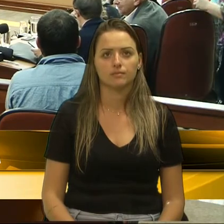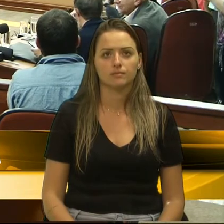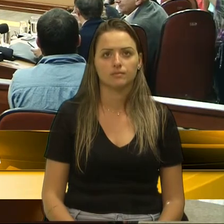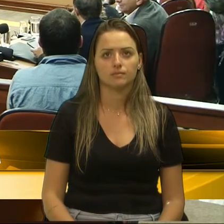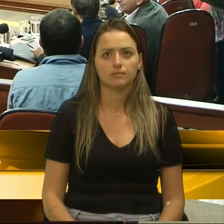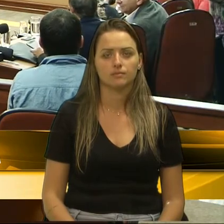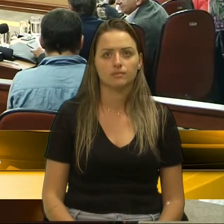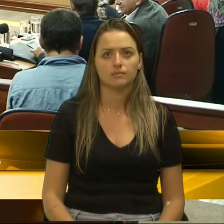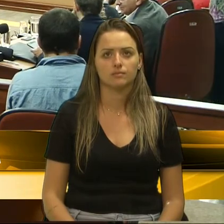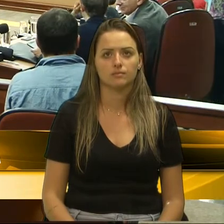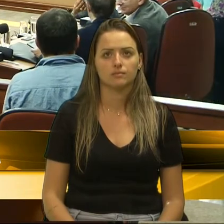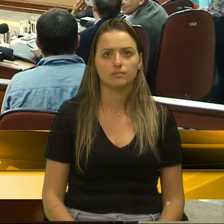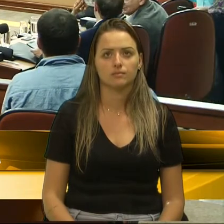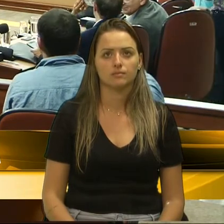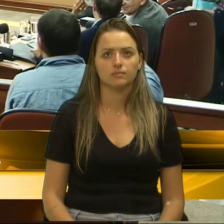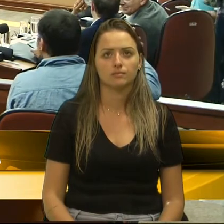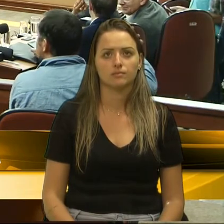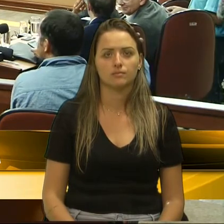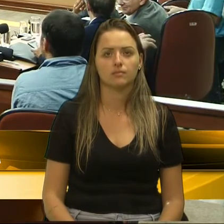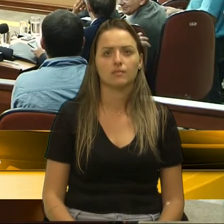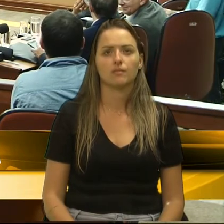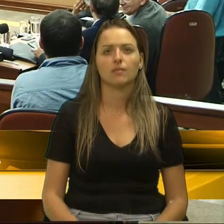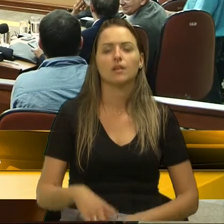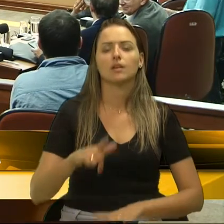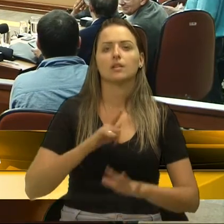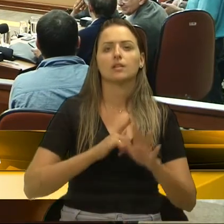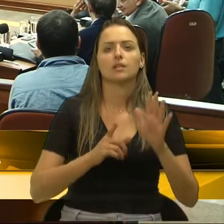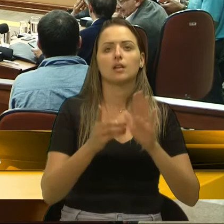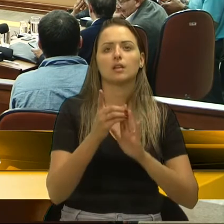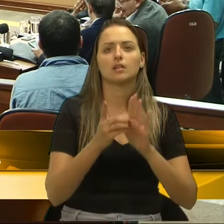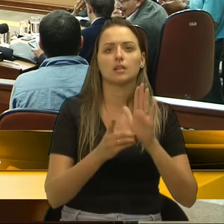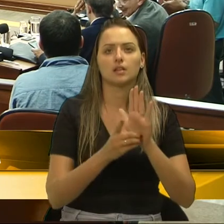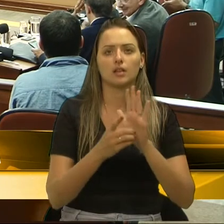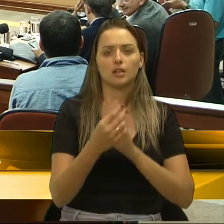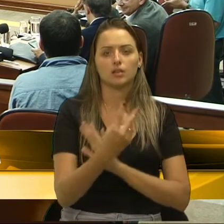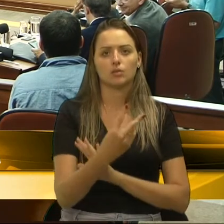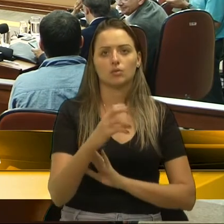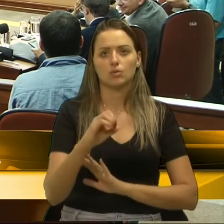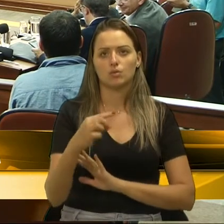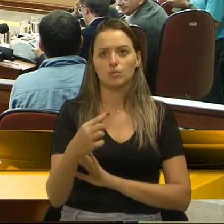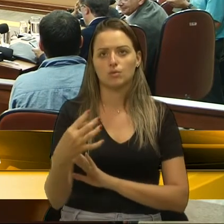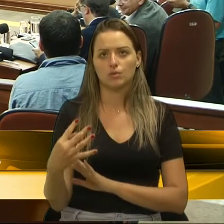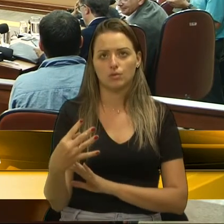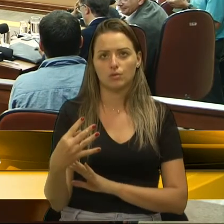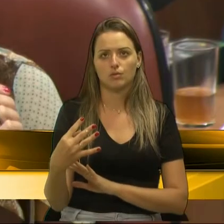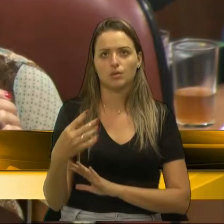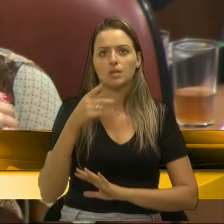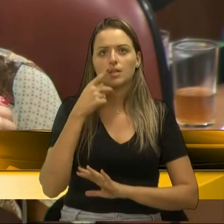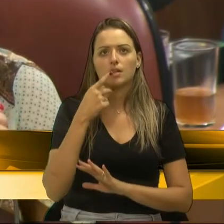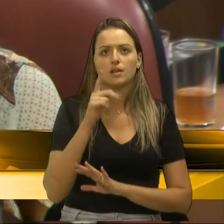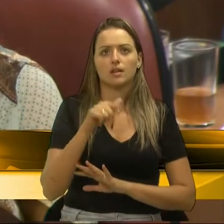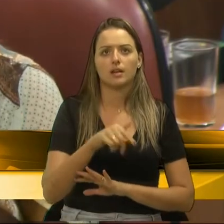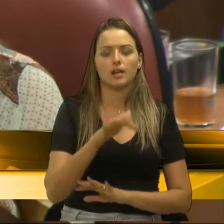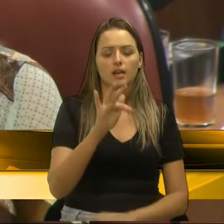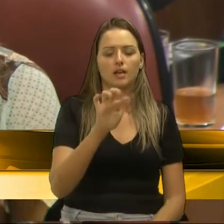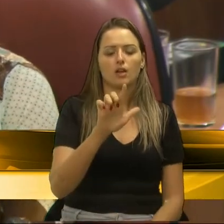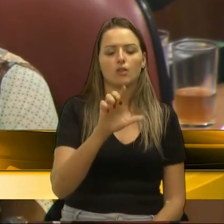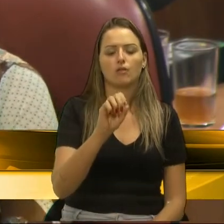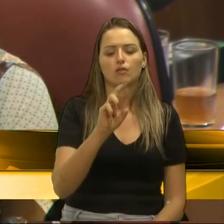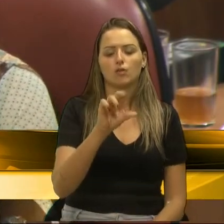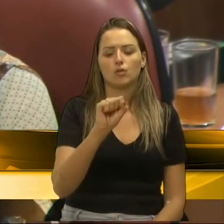De fato, nós temos o decreto de 2014, que é o Floresça Caxias, que